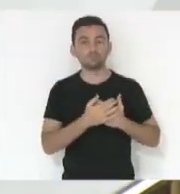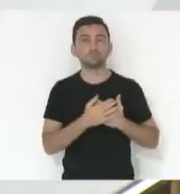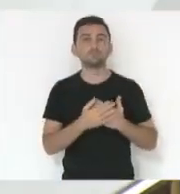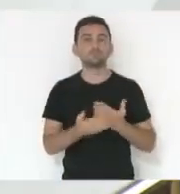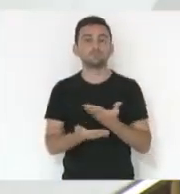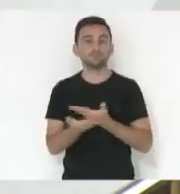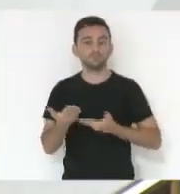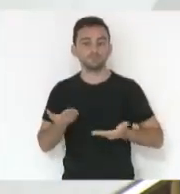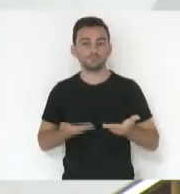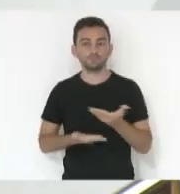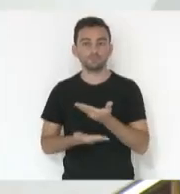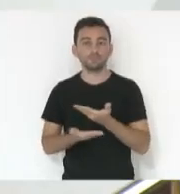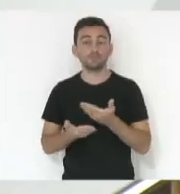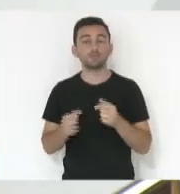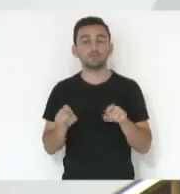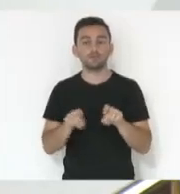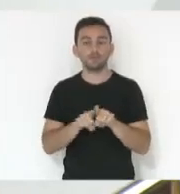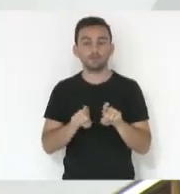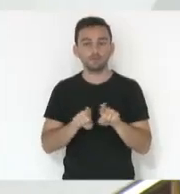tempo que